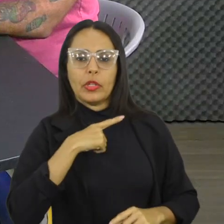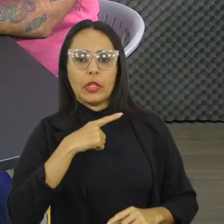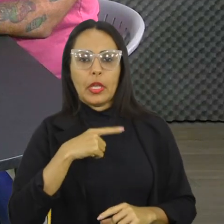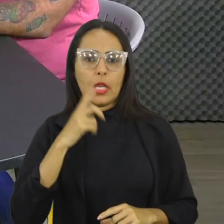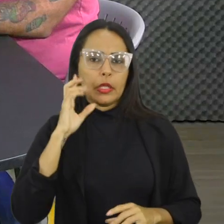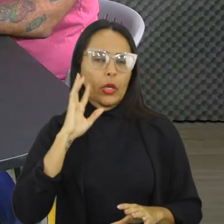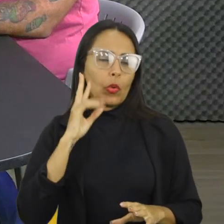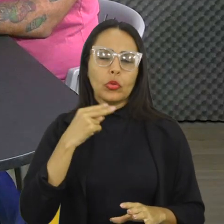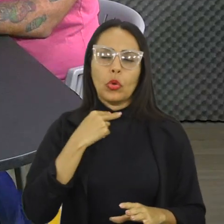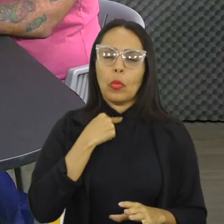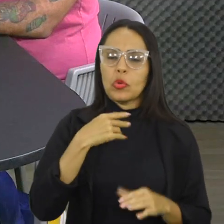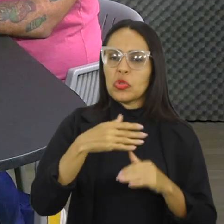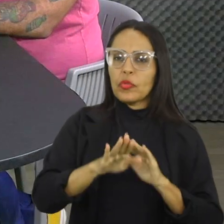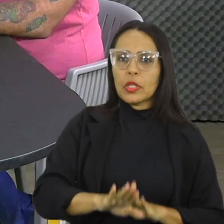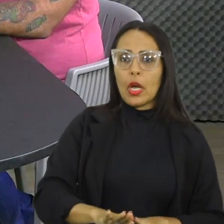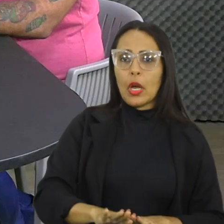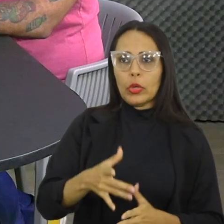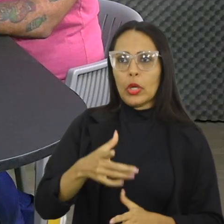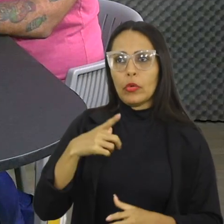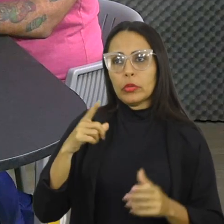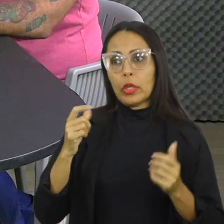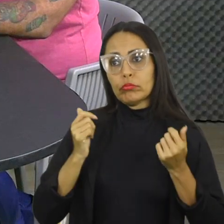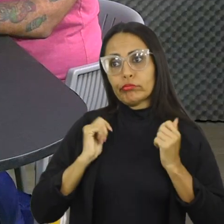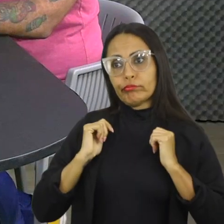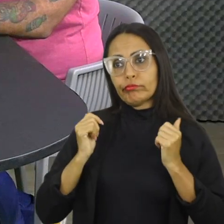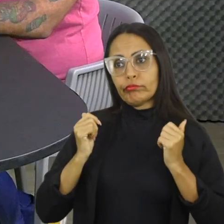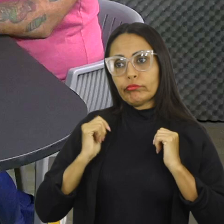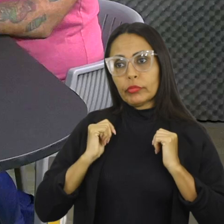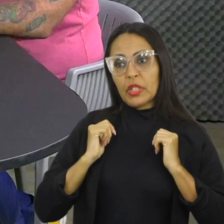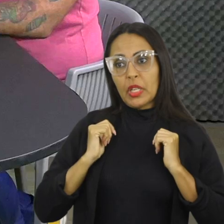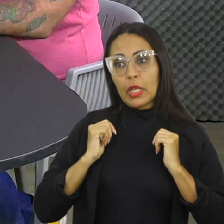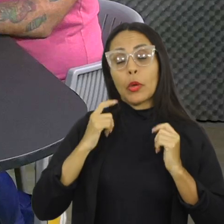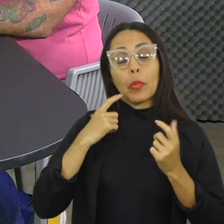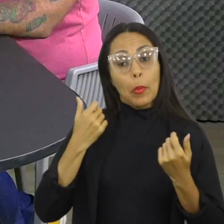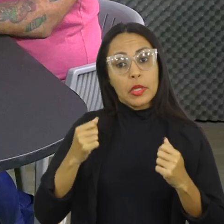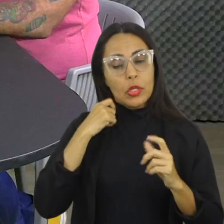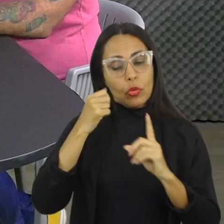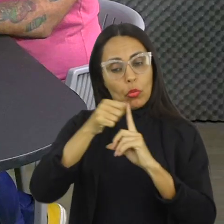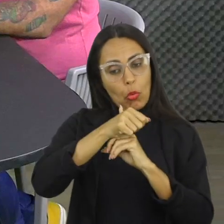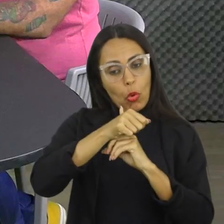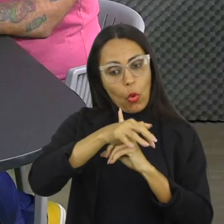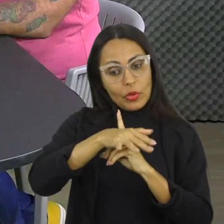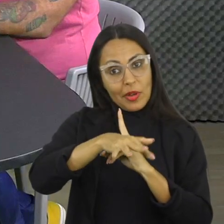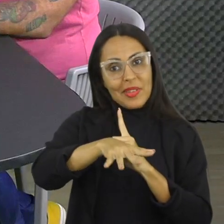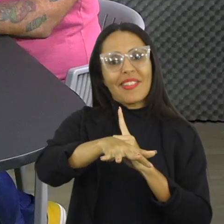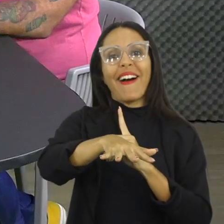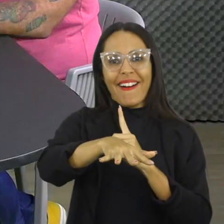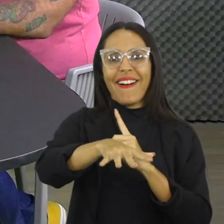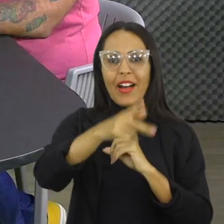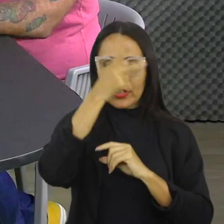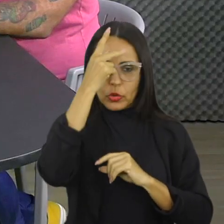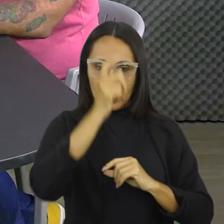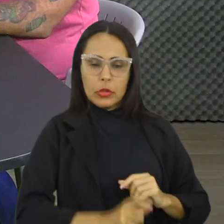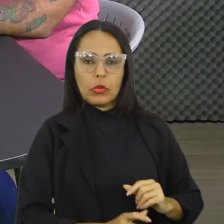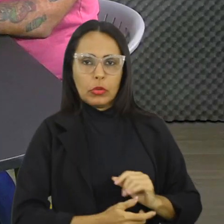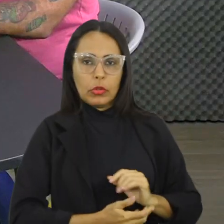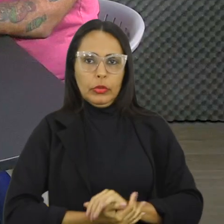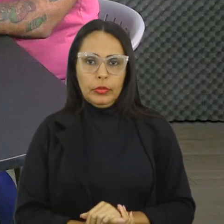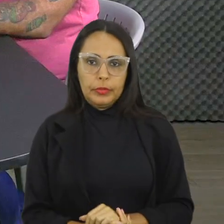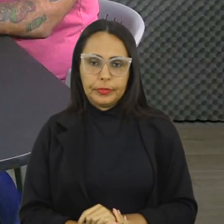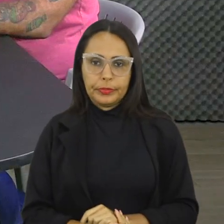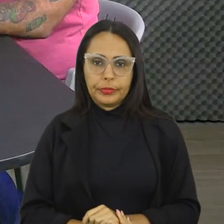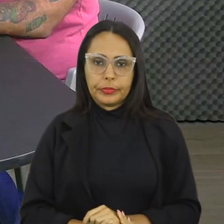com o que eu tenho e não contaminar as pessoas. Eu sou contaminada por todos que estão ao meu redor,